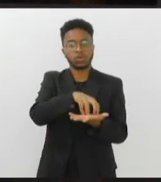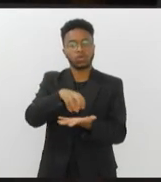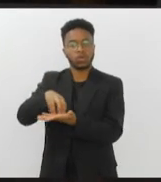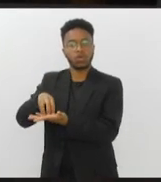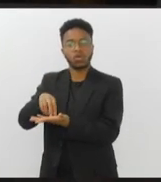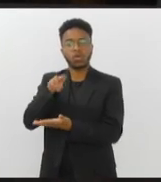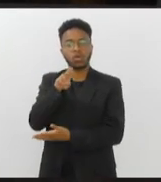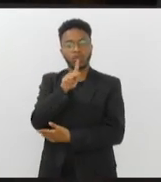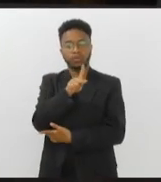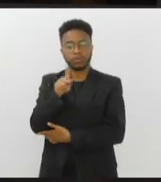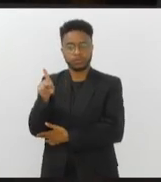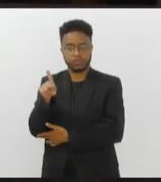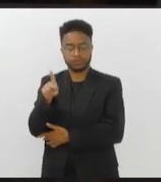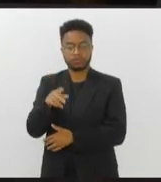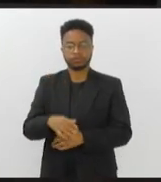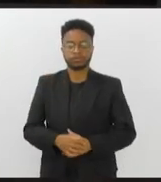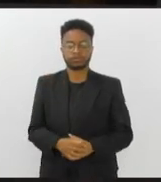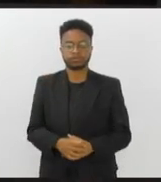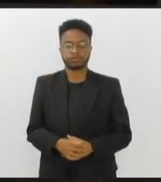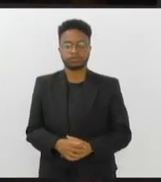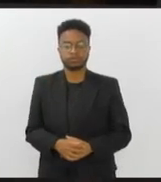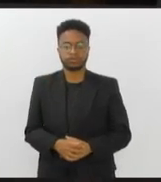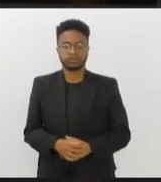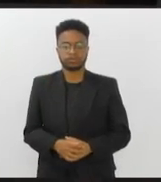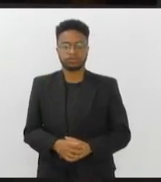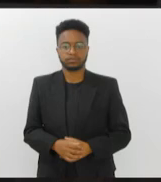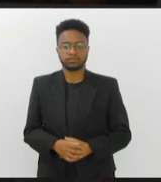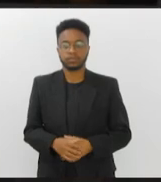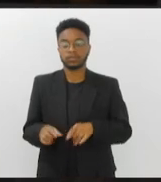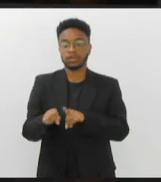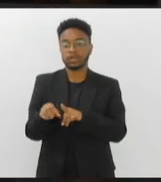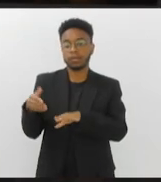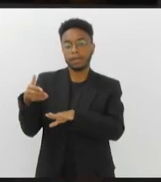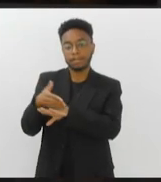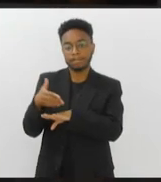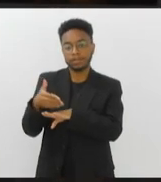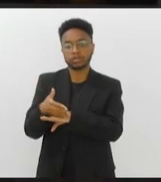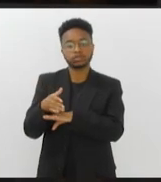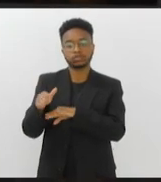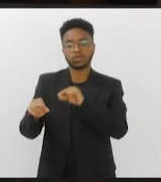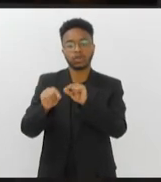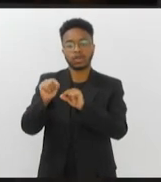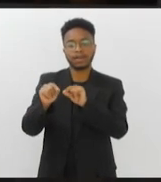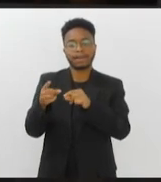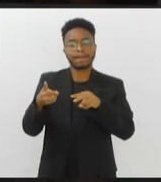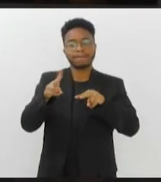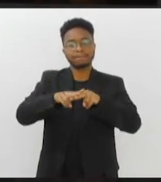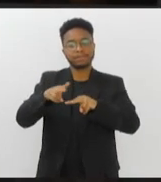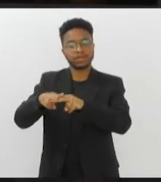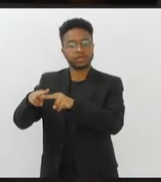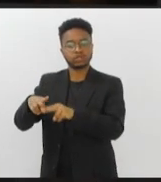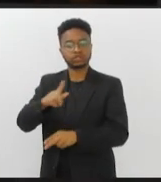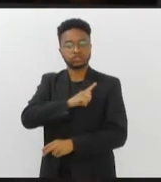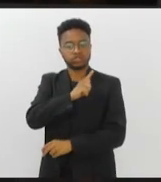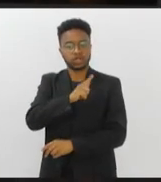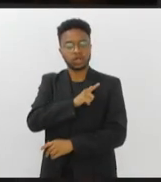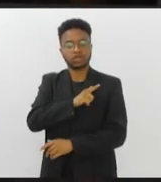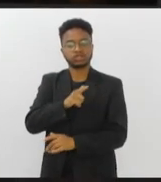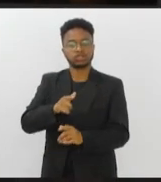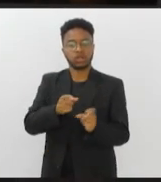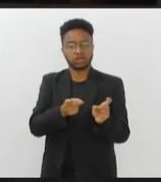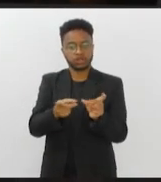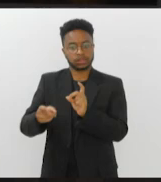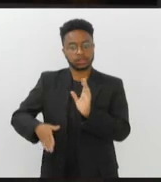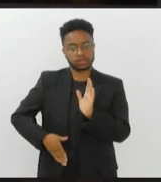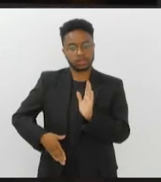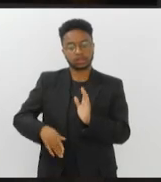polícias pacificadoras, as UPPs, participando da prisão de um dos gerentes do tráfico da comunidade da